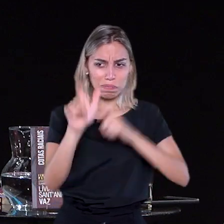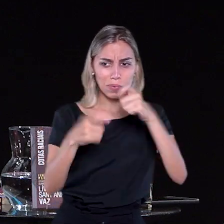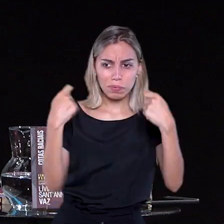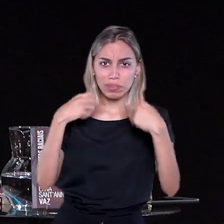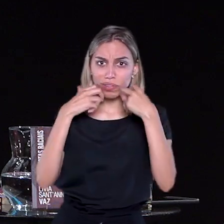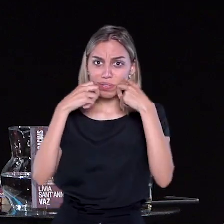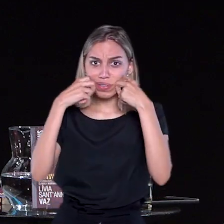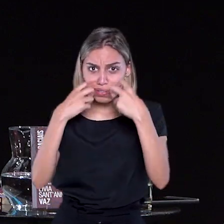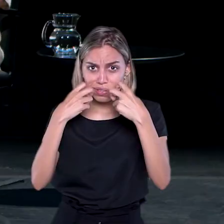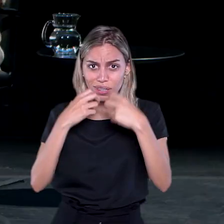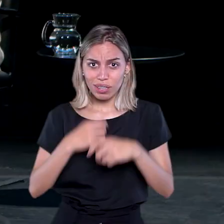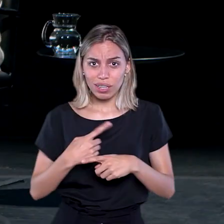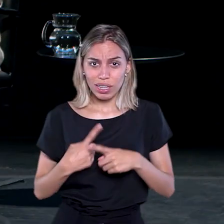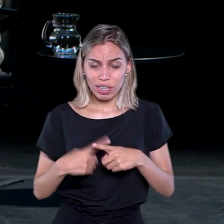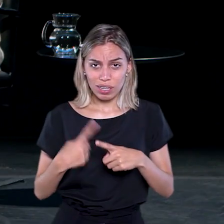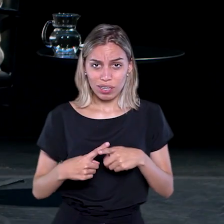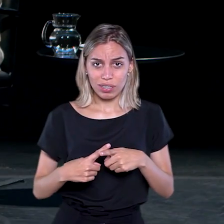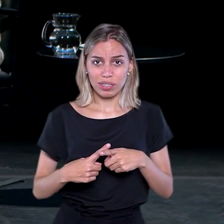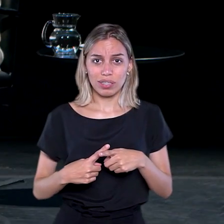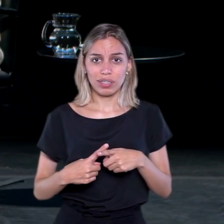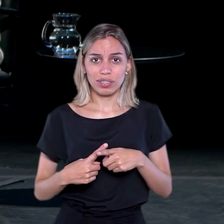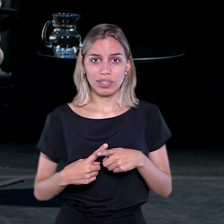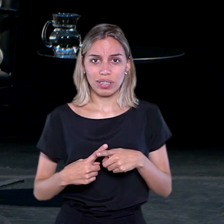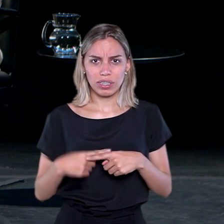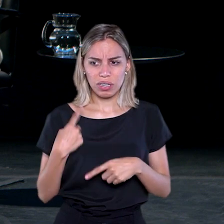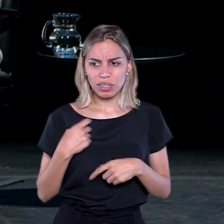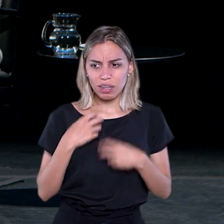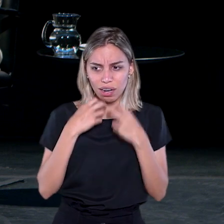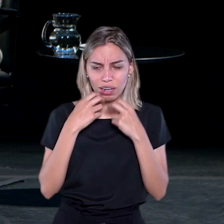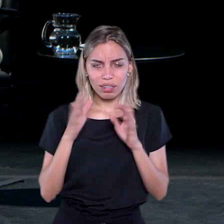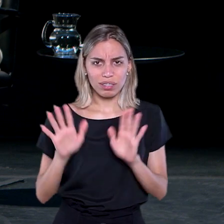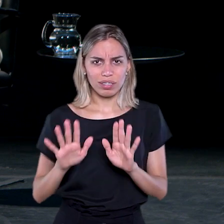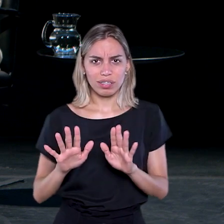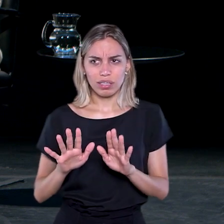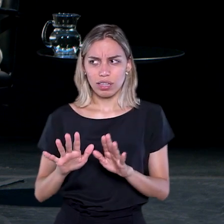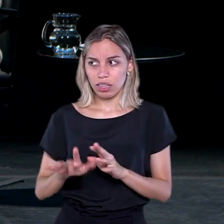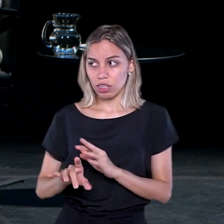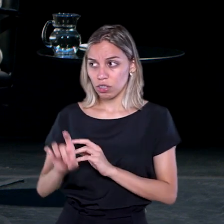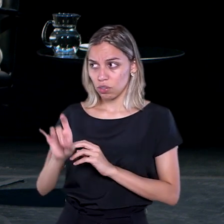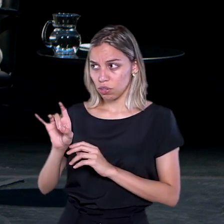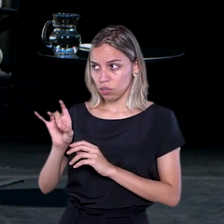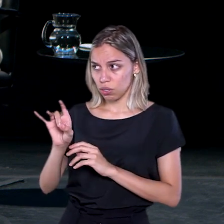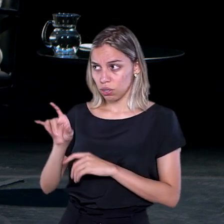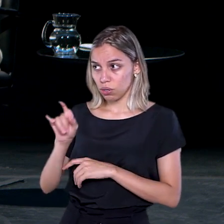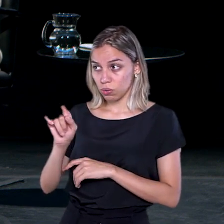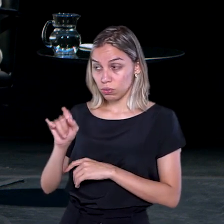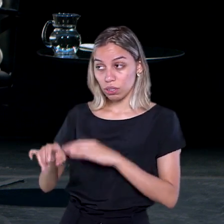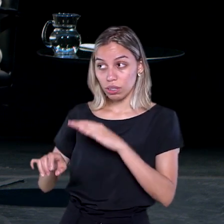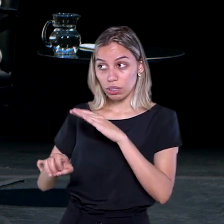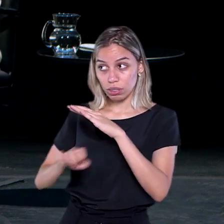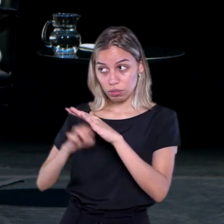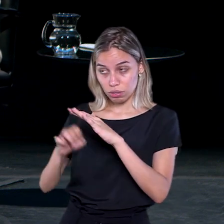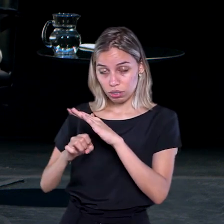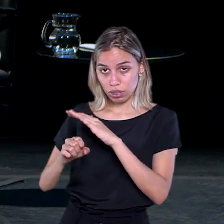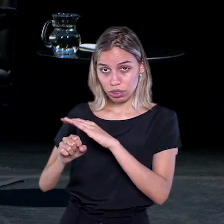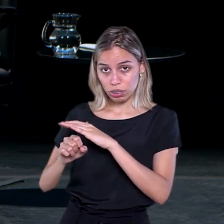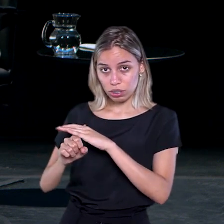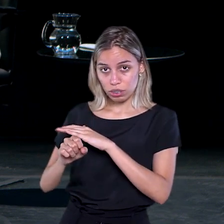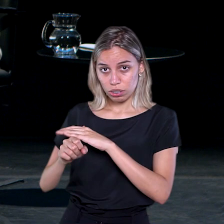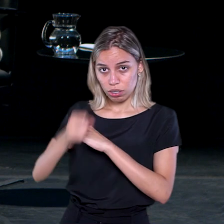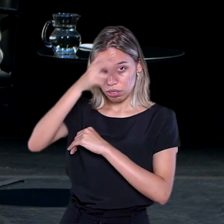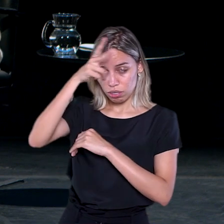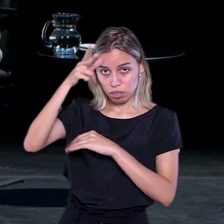a gente não quer mais só sobreviver, mas são a partir de vivências. Então, são estratégias sobre vivências, porque a partir das vivências a